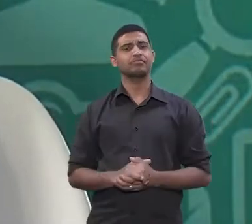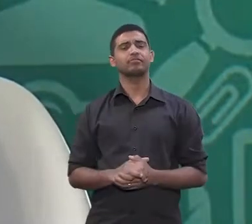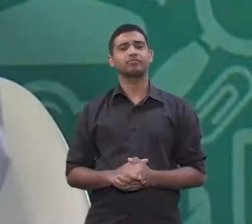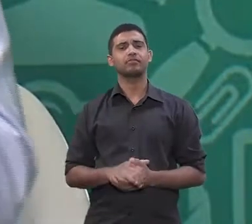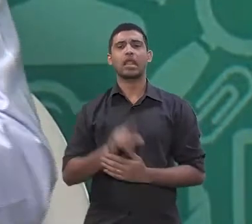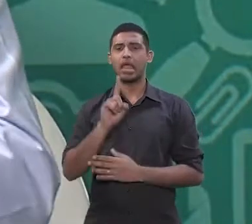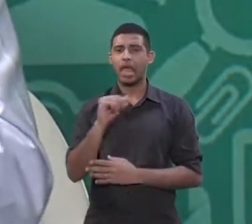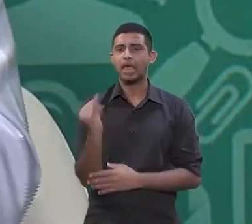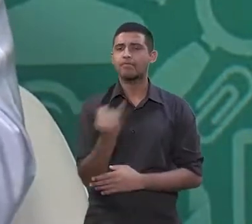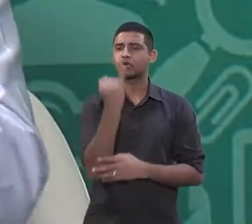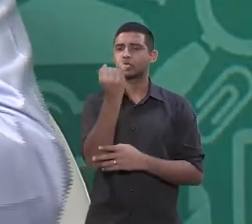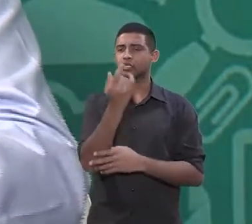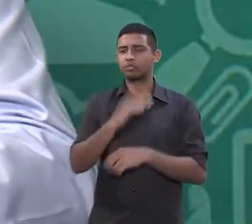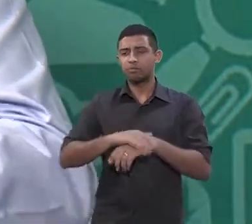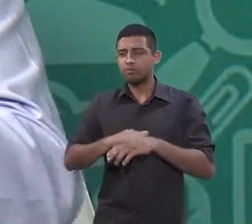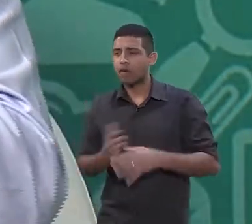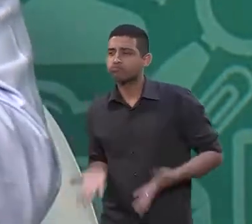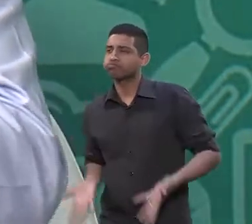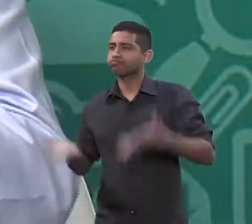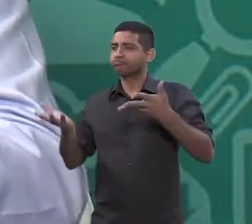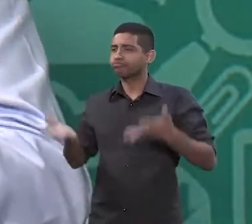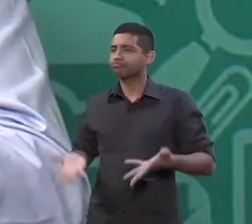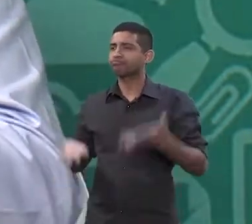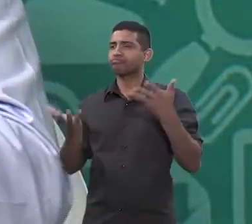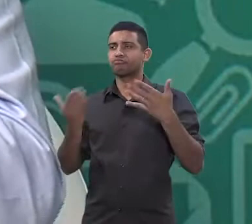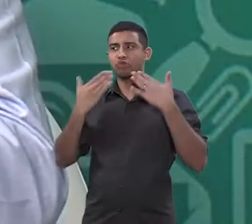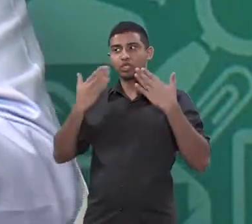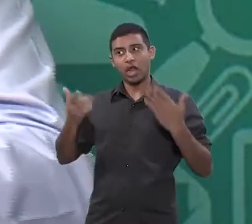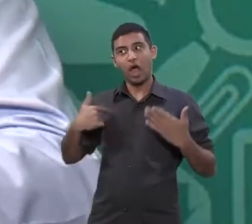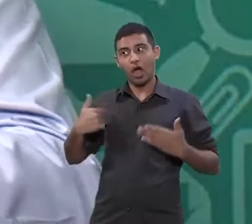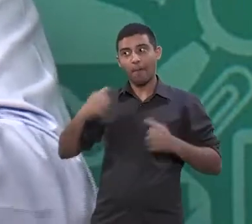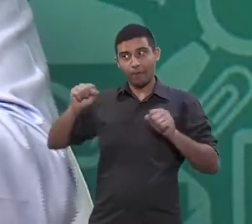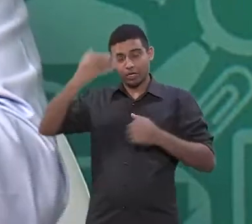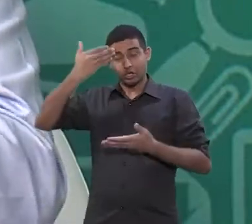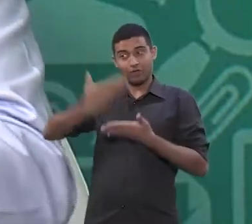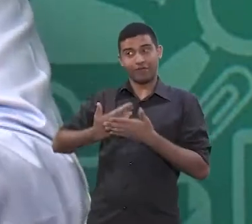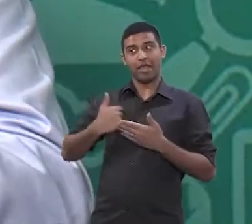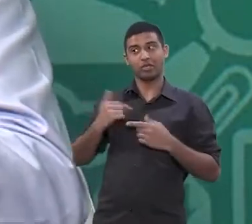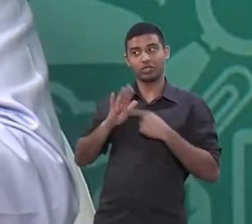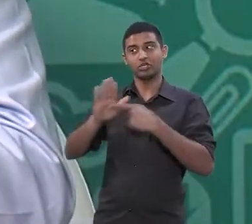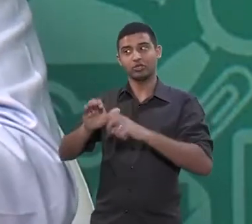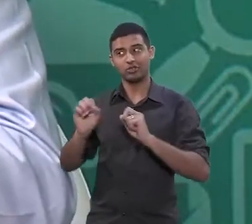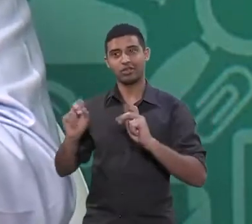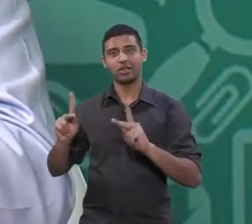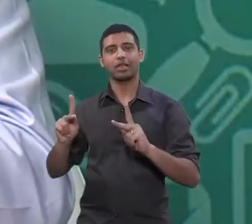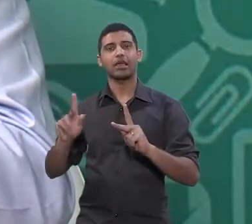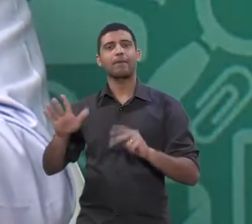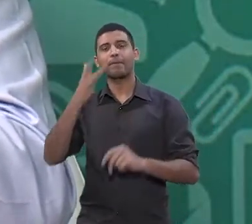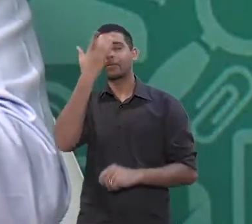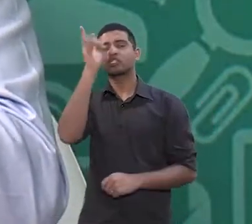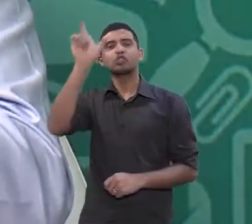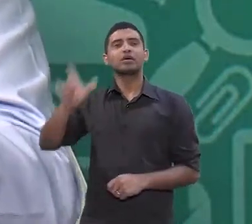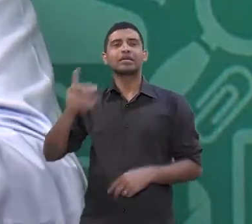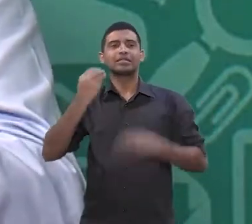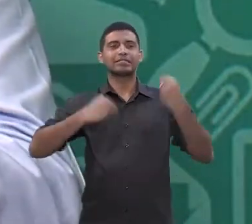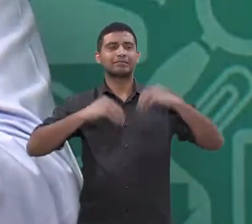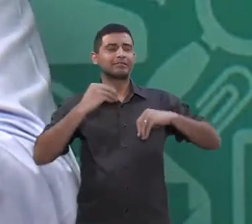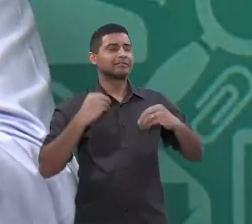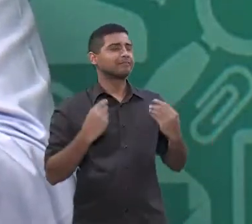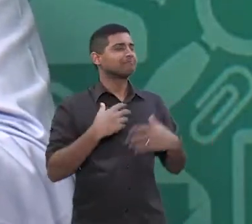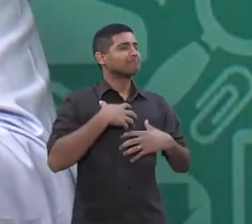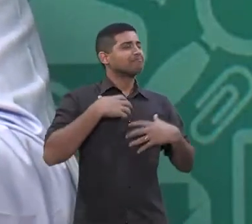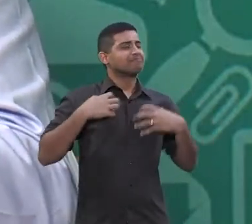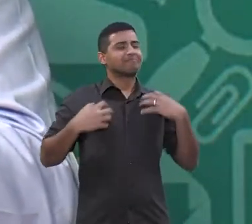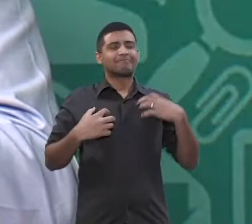não é importante você estimular, mostrar que você está presente, que você está ajudando, né? Mas para o deprimido em si,